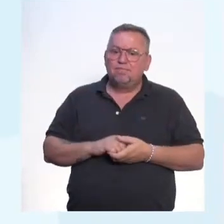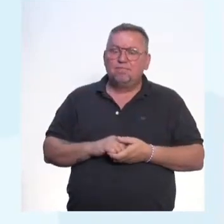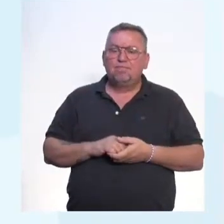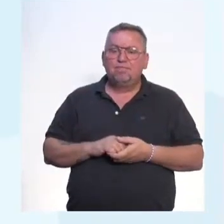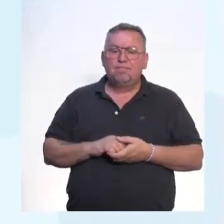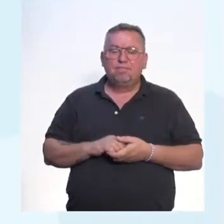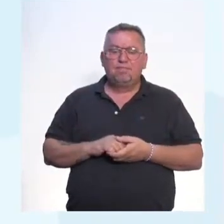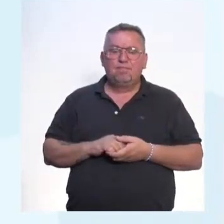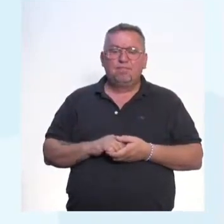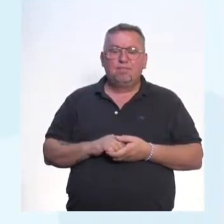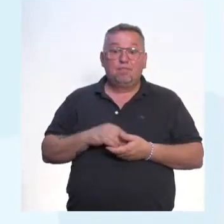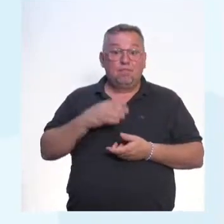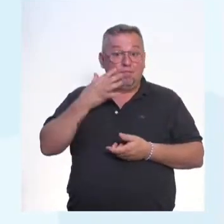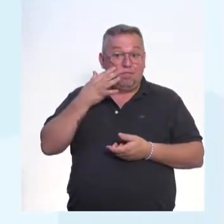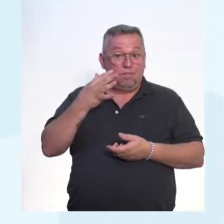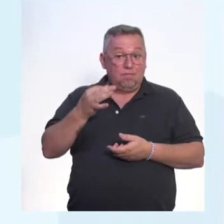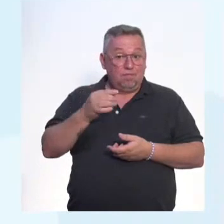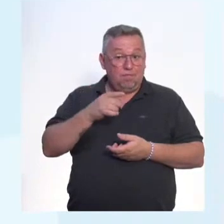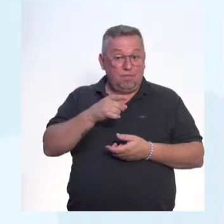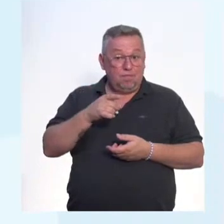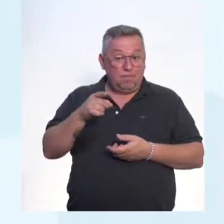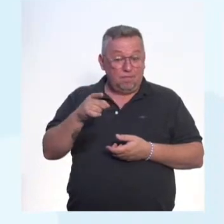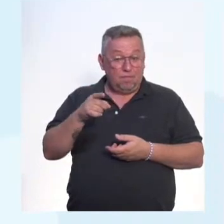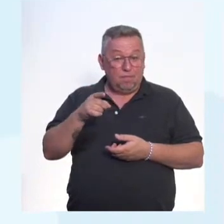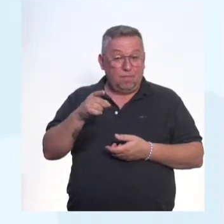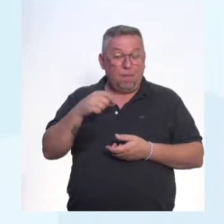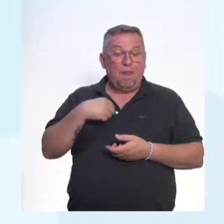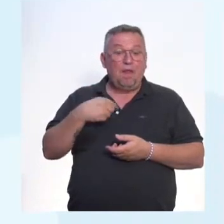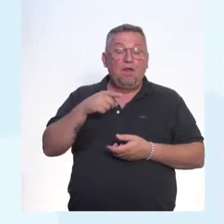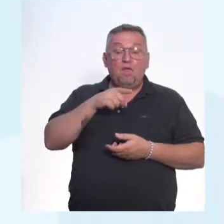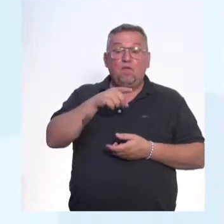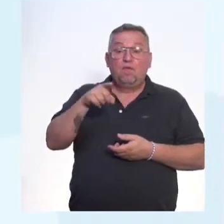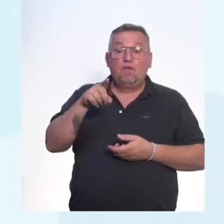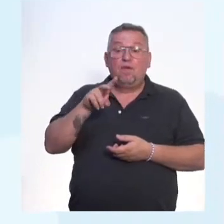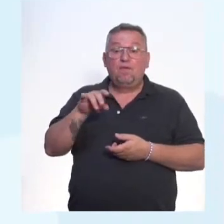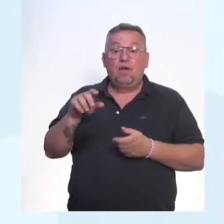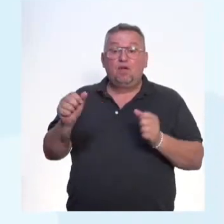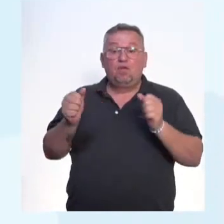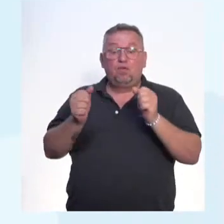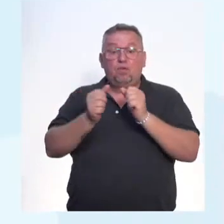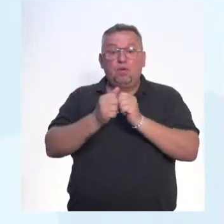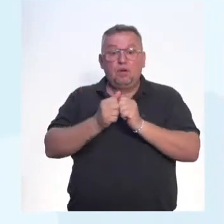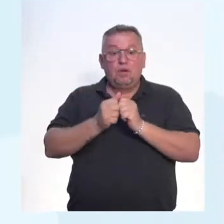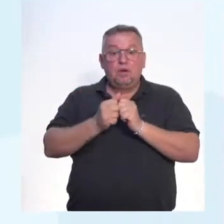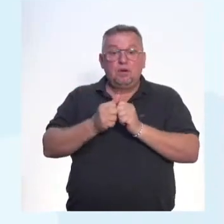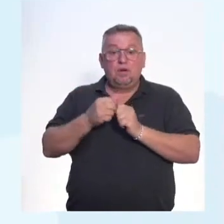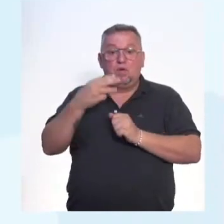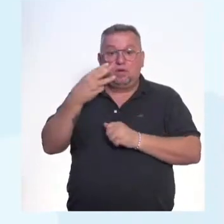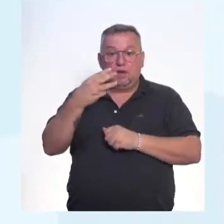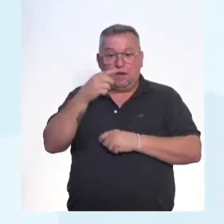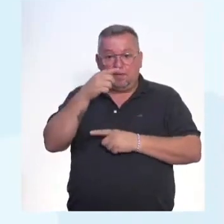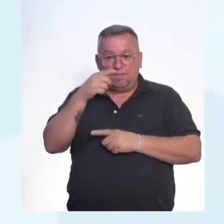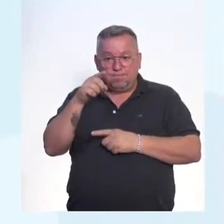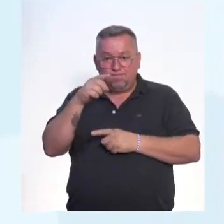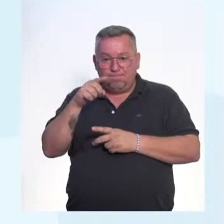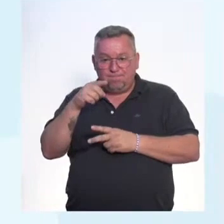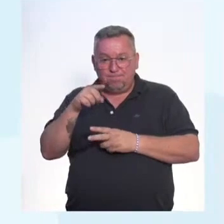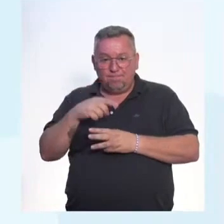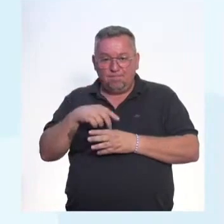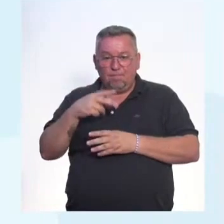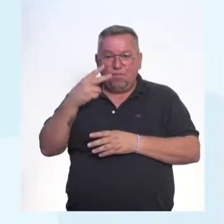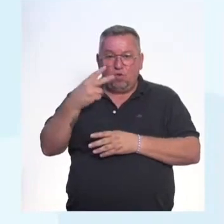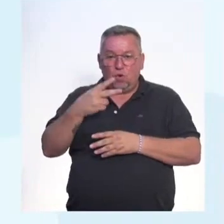feitas? Preste atenção. Aqui, você vai juntar estes 3 itens